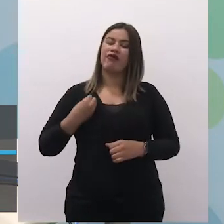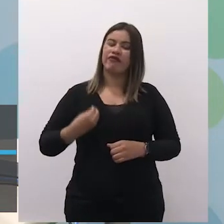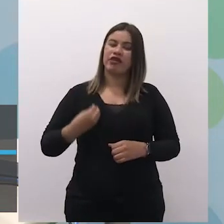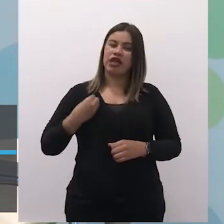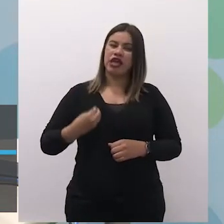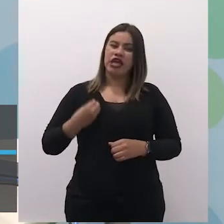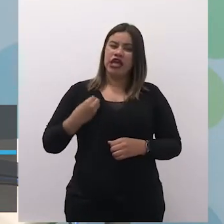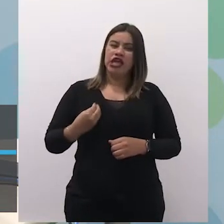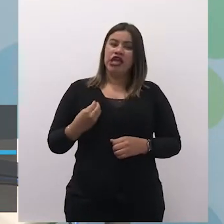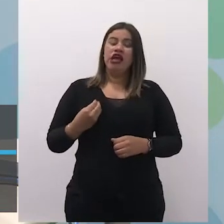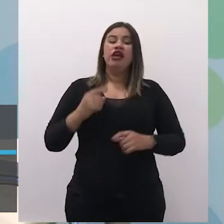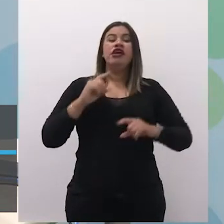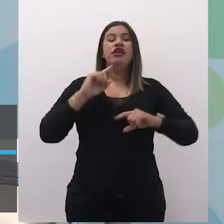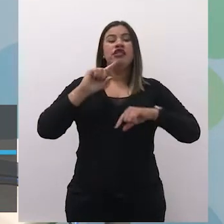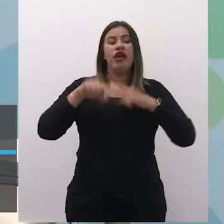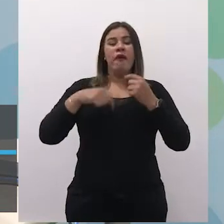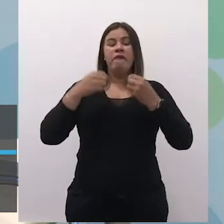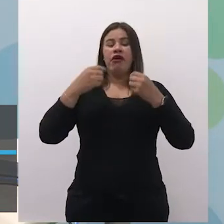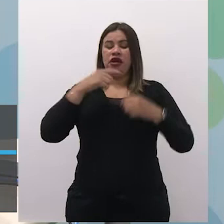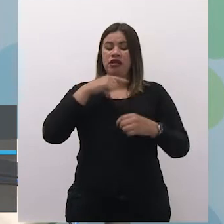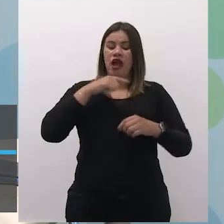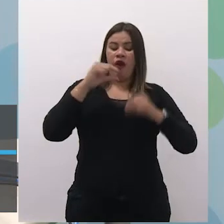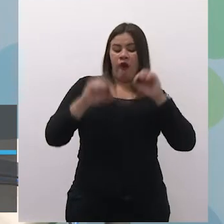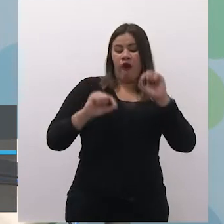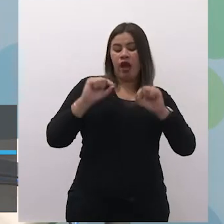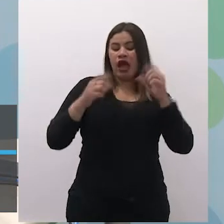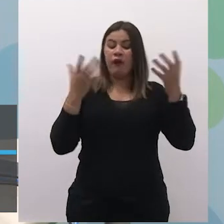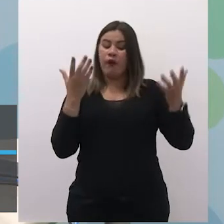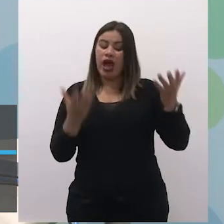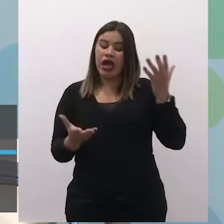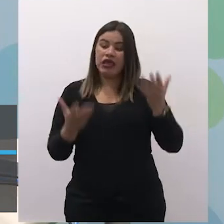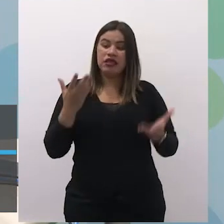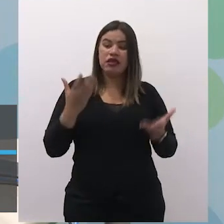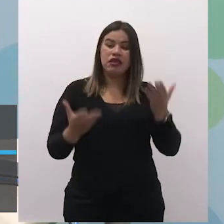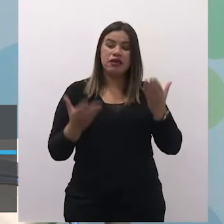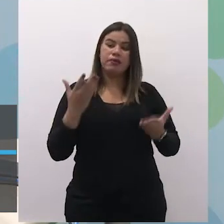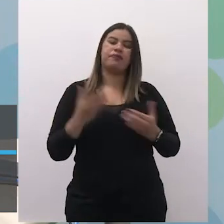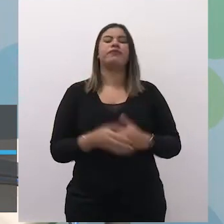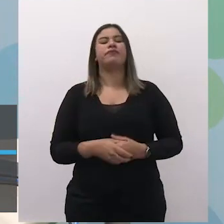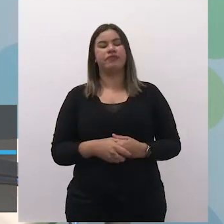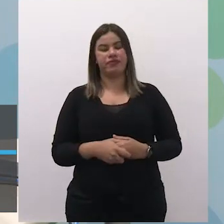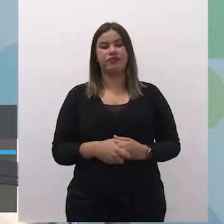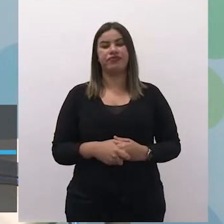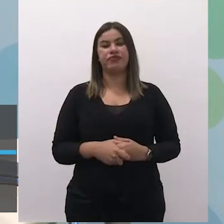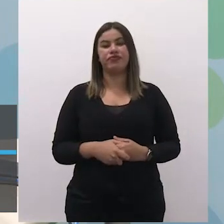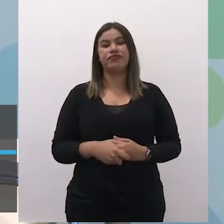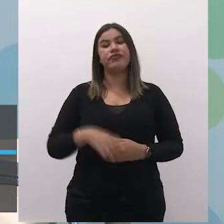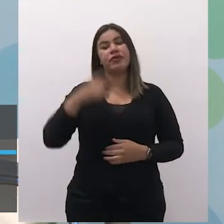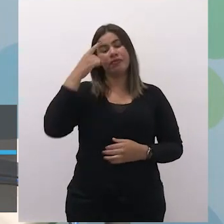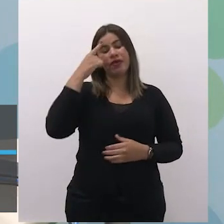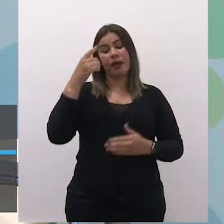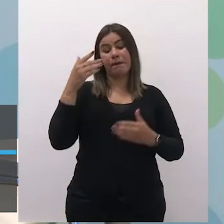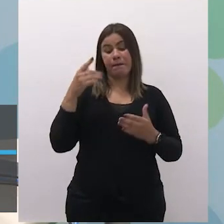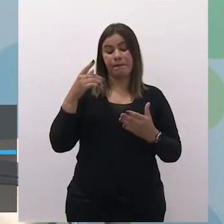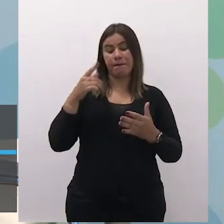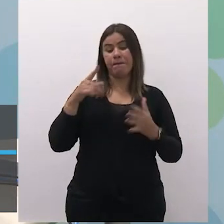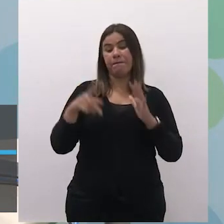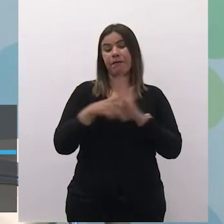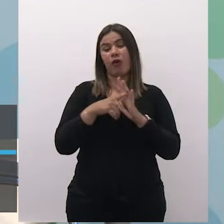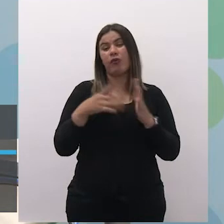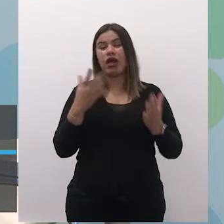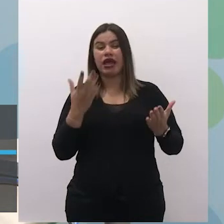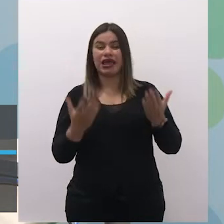Para depois haver aquele equilíbrio. Quando chega nesse estágio de equilíbrio, é quando o estudante